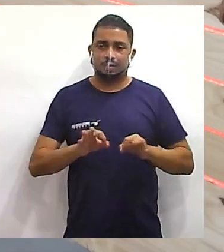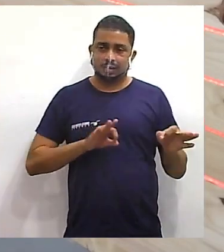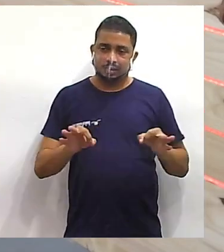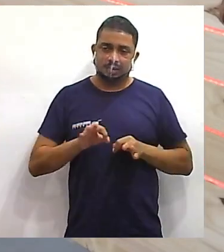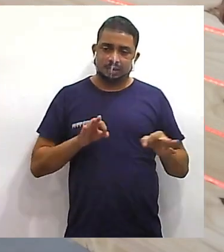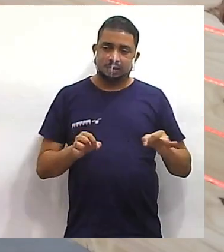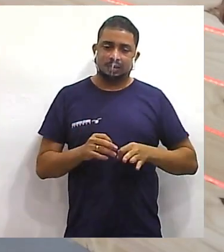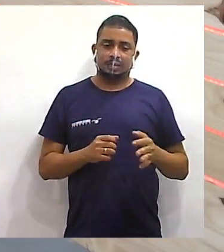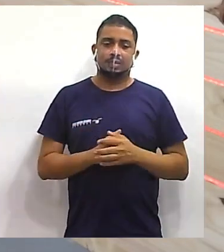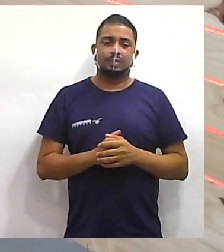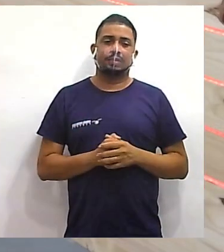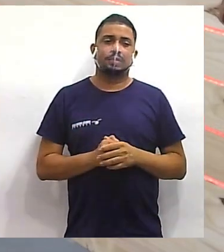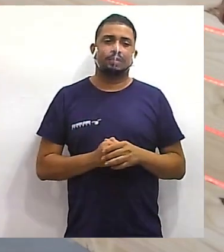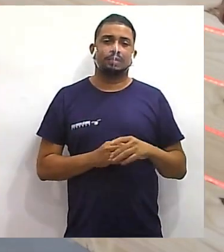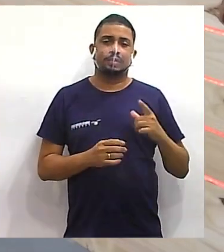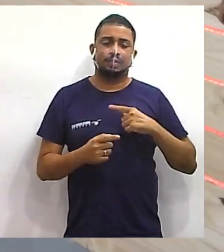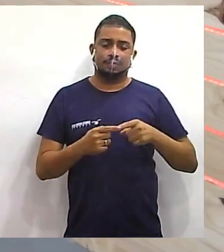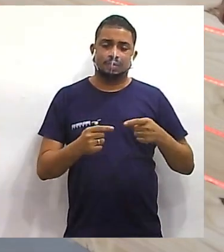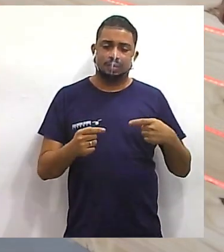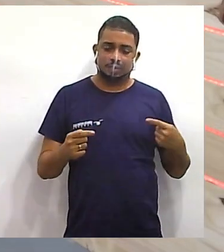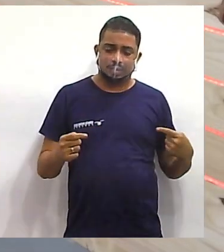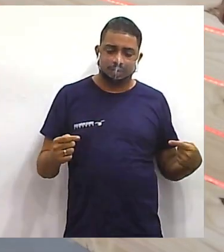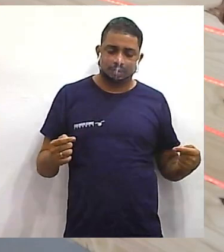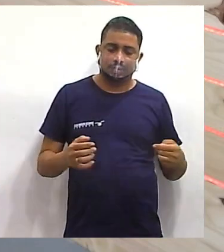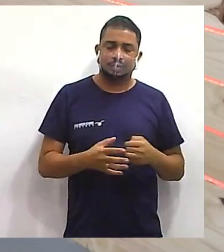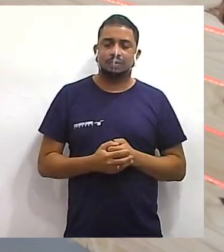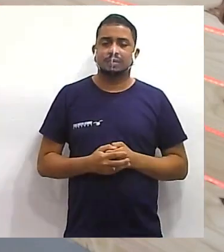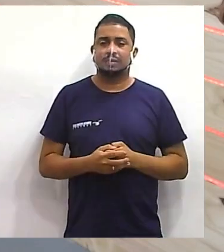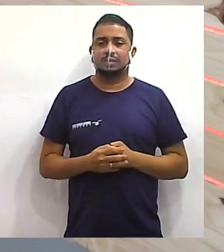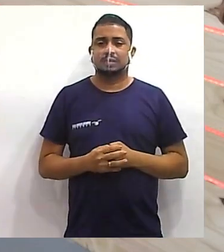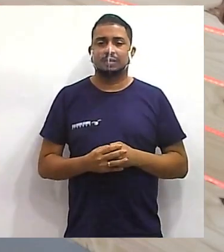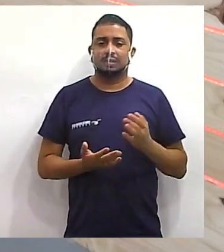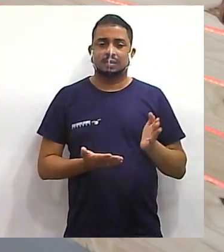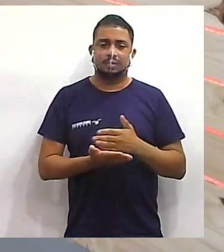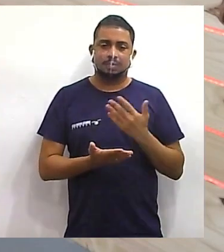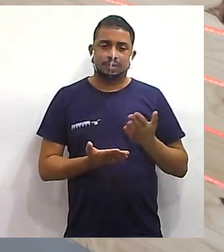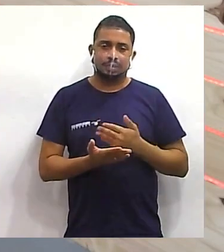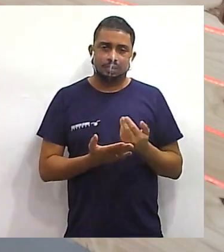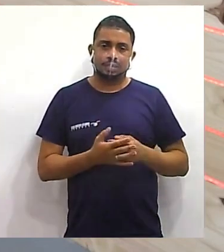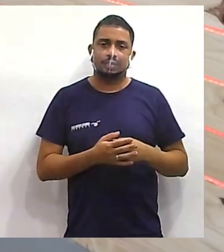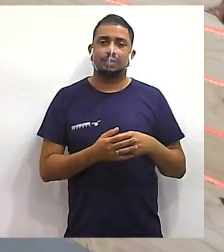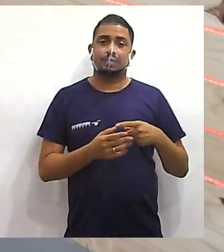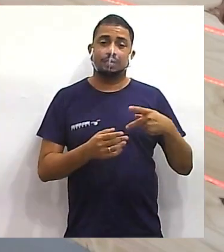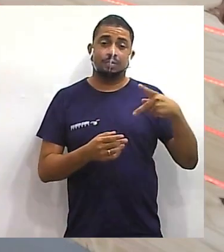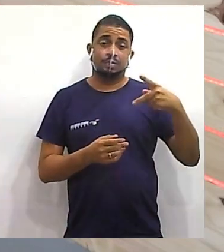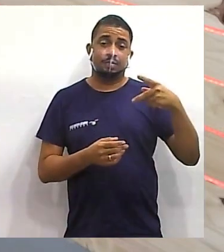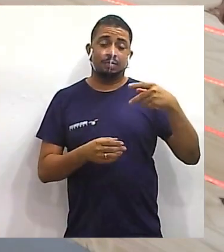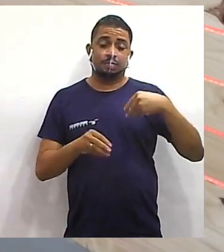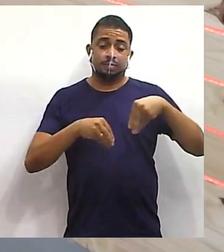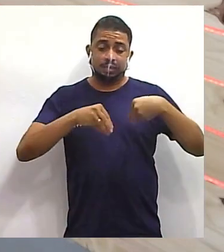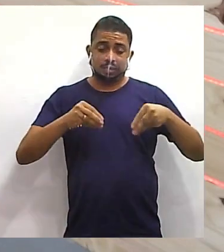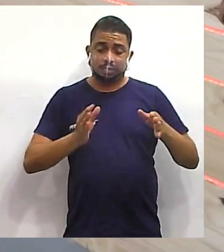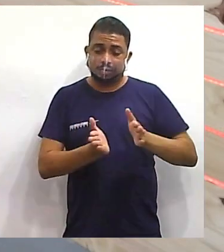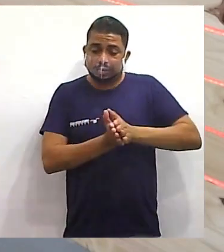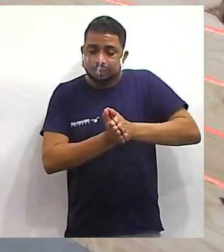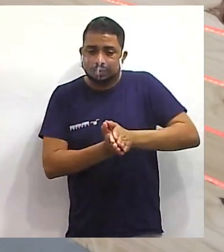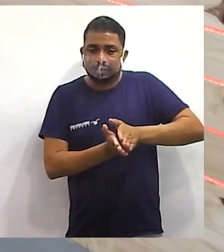ele era encadernado, sabe? Plastificado. As páginas eram plastificadas, não para que